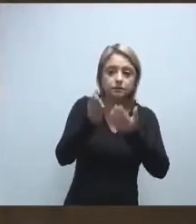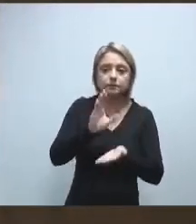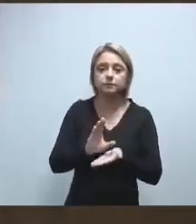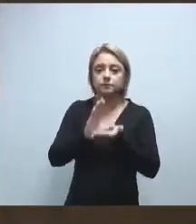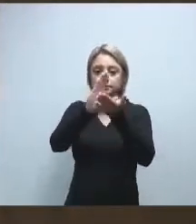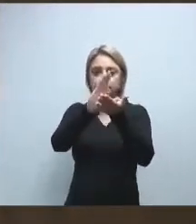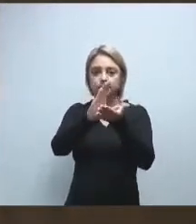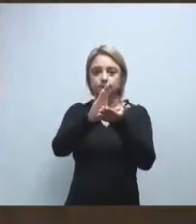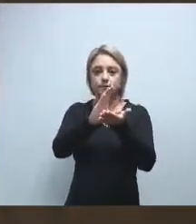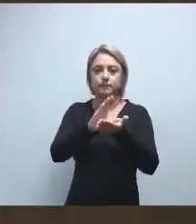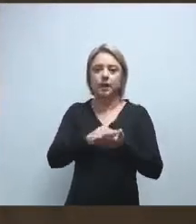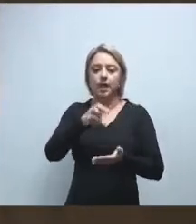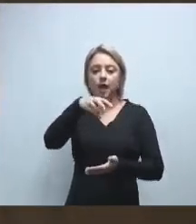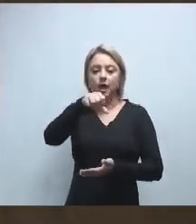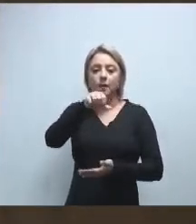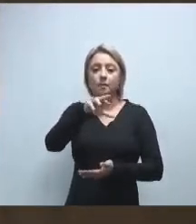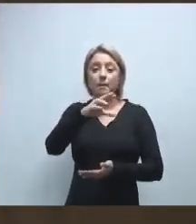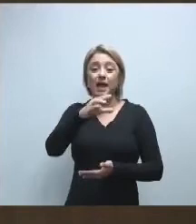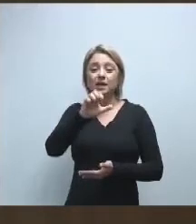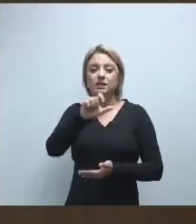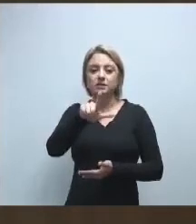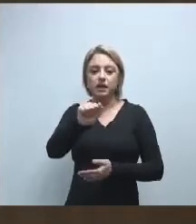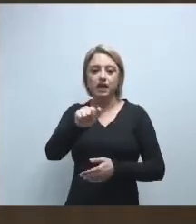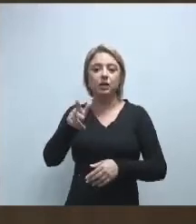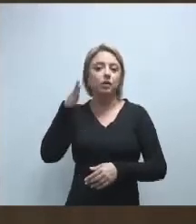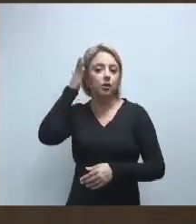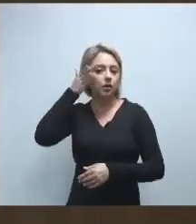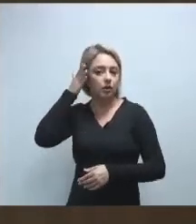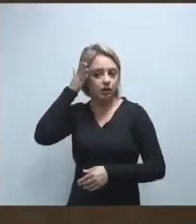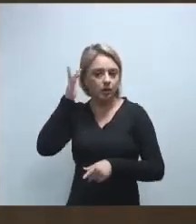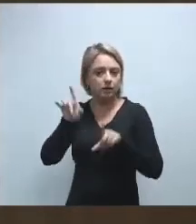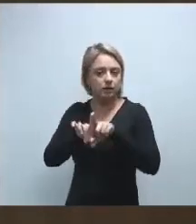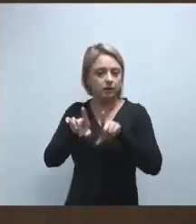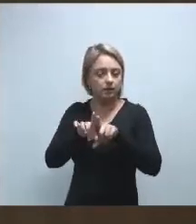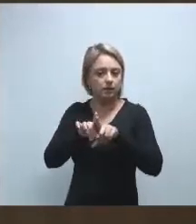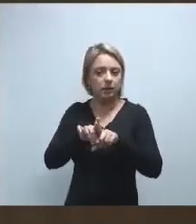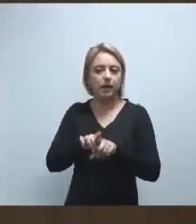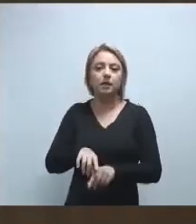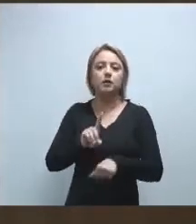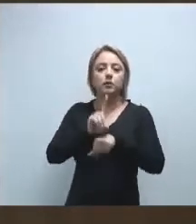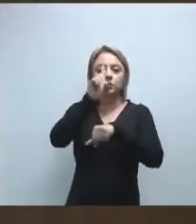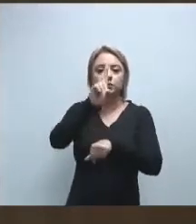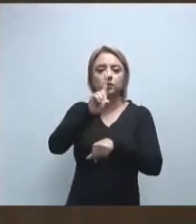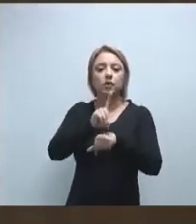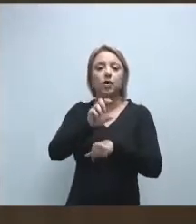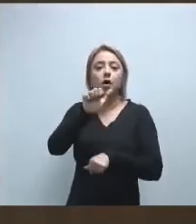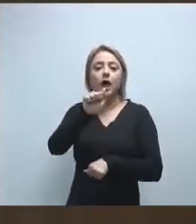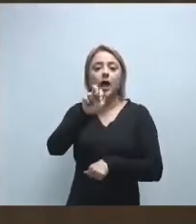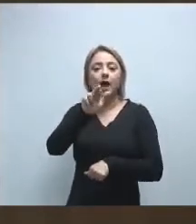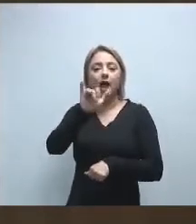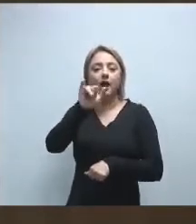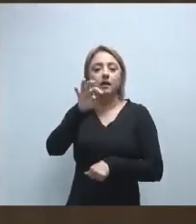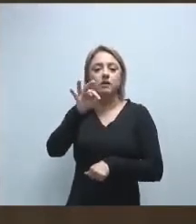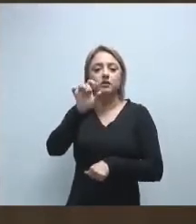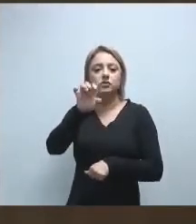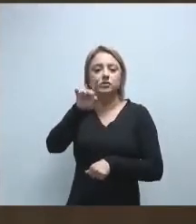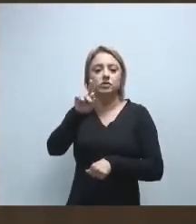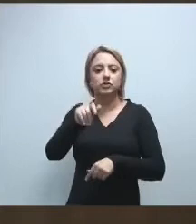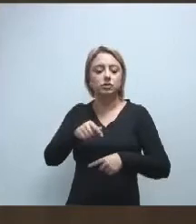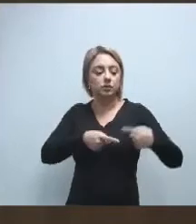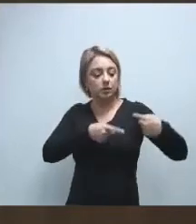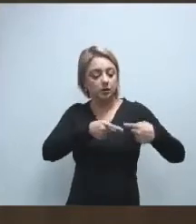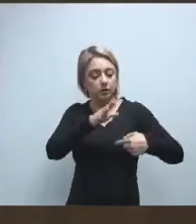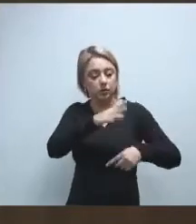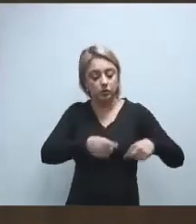marcelo vai ter eu e os palestrantes doutor aristides junqueira advogado atuou como promotor de justiça do estado de goiás